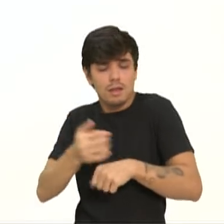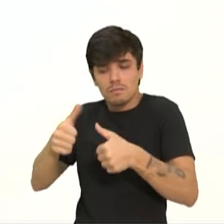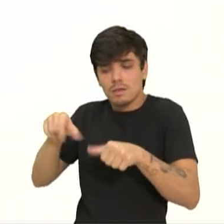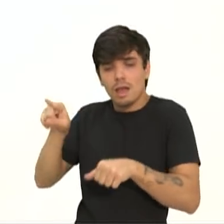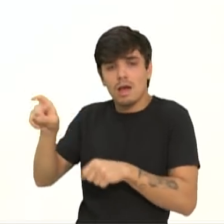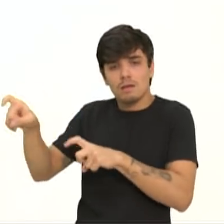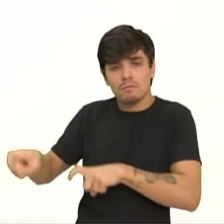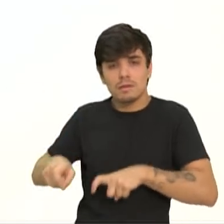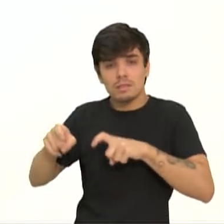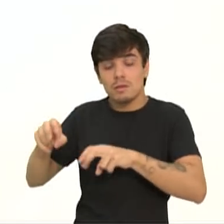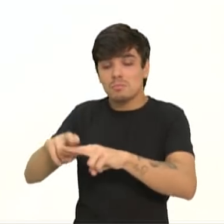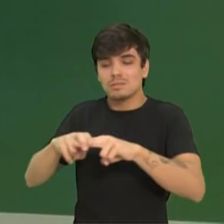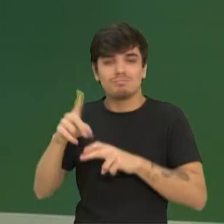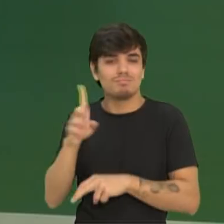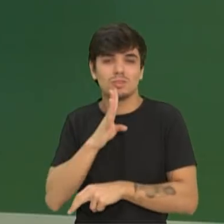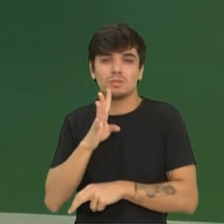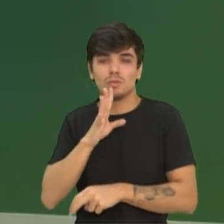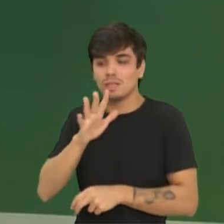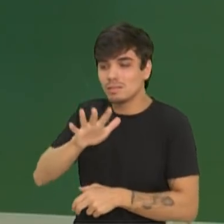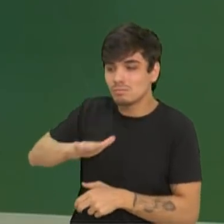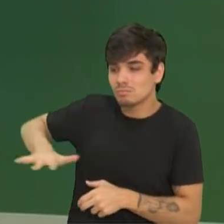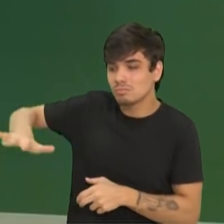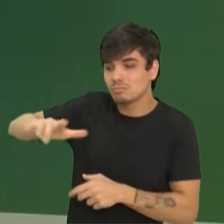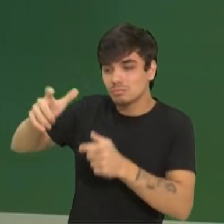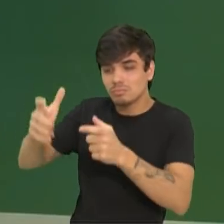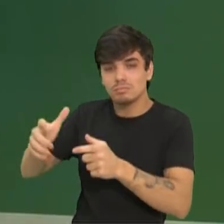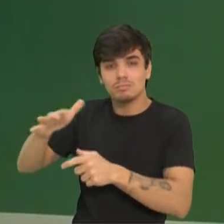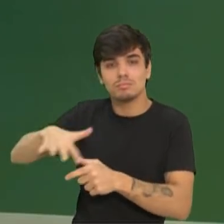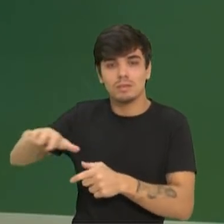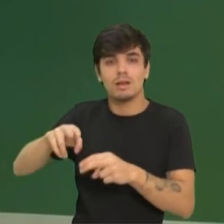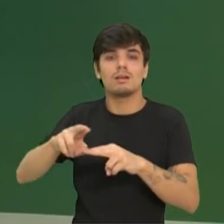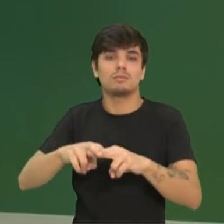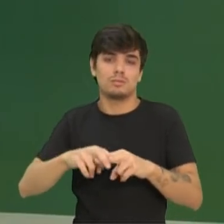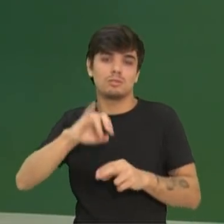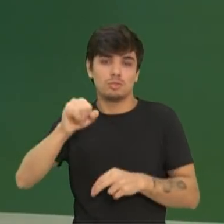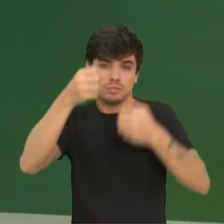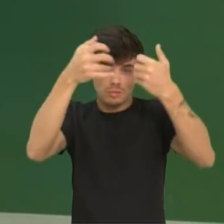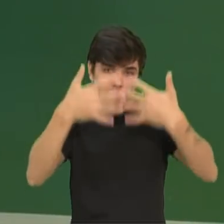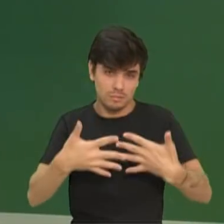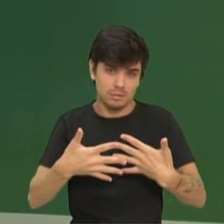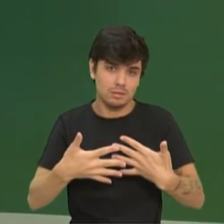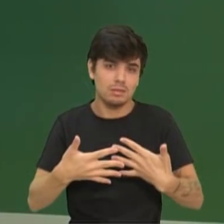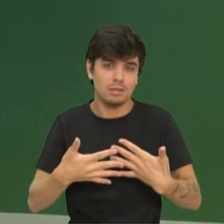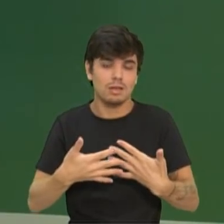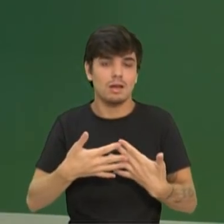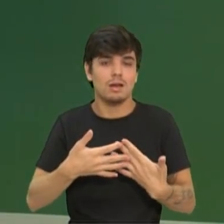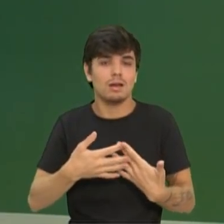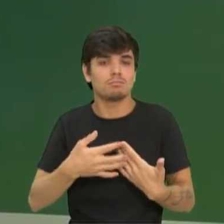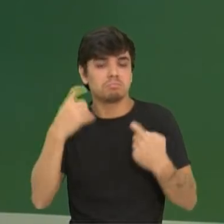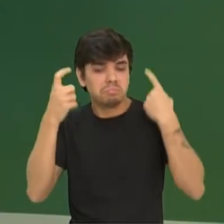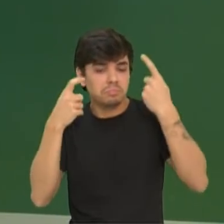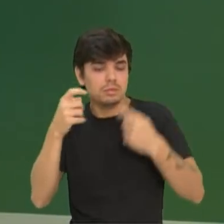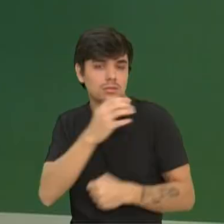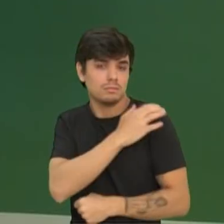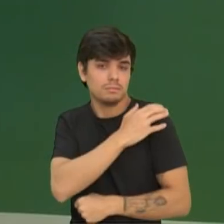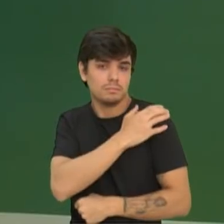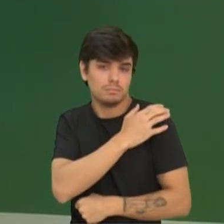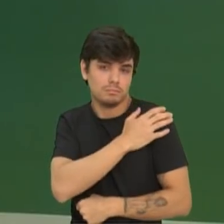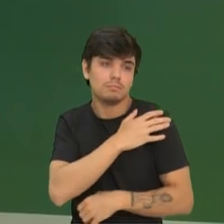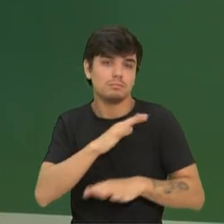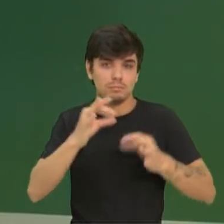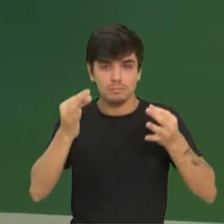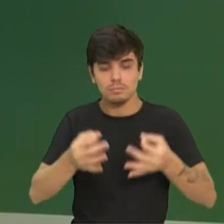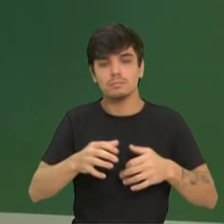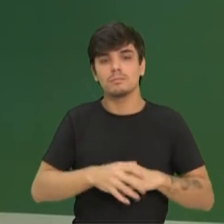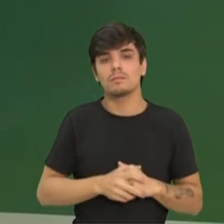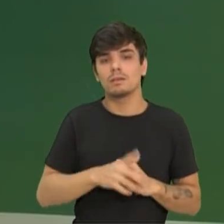o que justifica a preocupação da madrinha. Justamente, Eles não são nativos ali da fazenda, eles